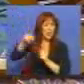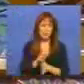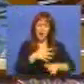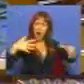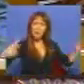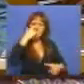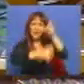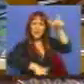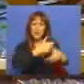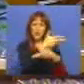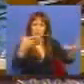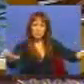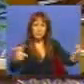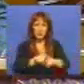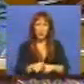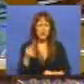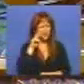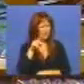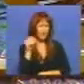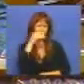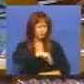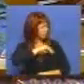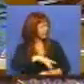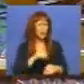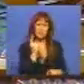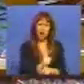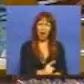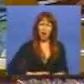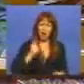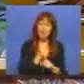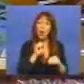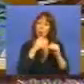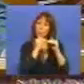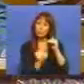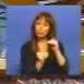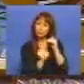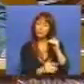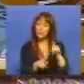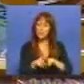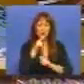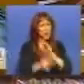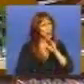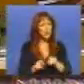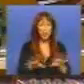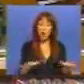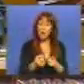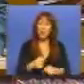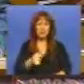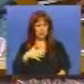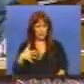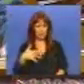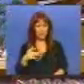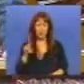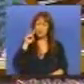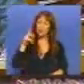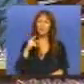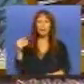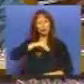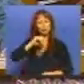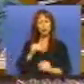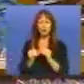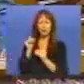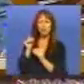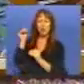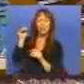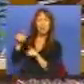a maioria da população vê os seus rendimentos estagnados ou a diminuir, uma reduzida classe empresarial vê os seus rendimentos